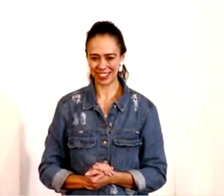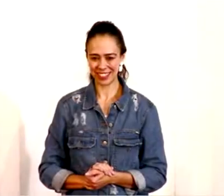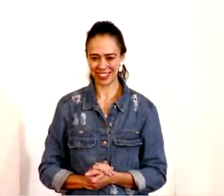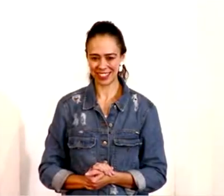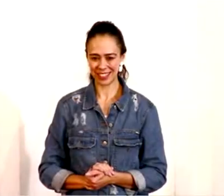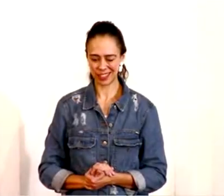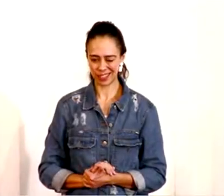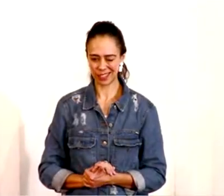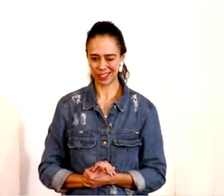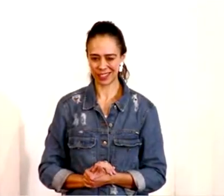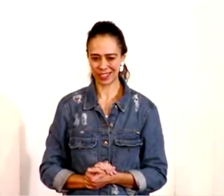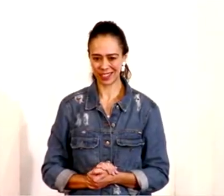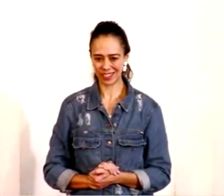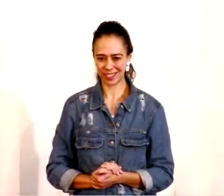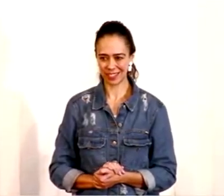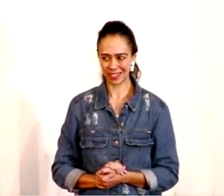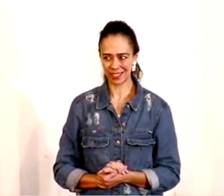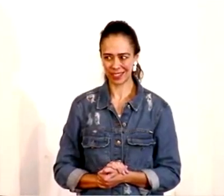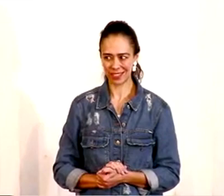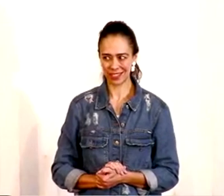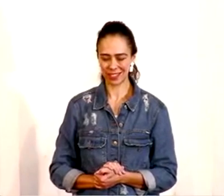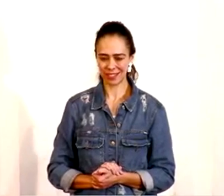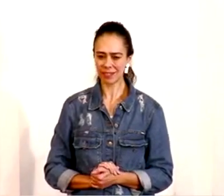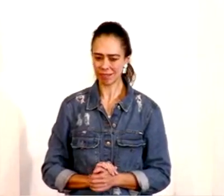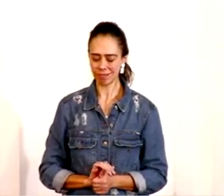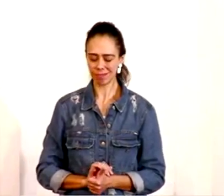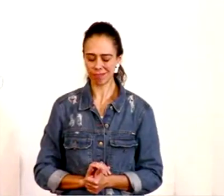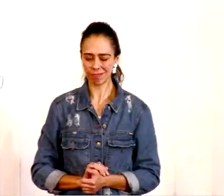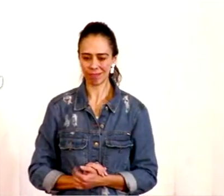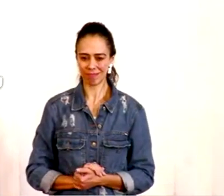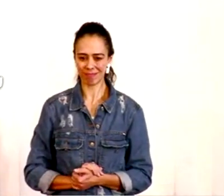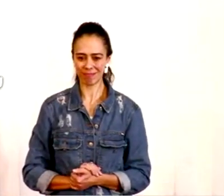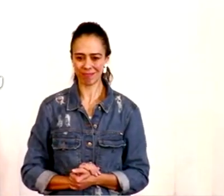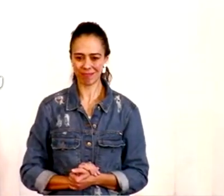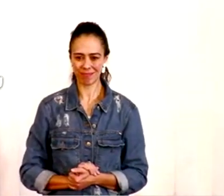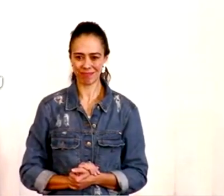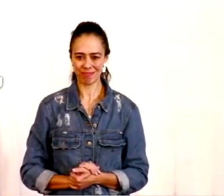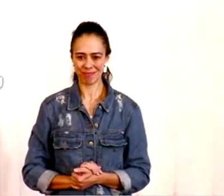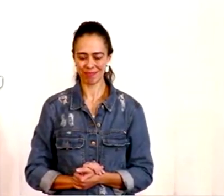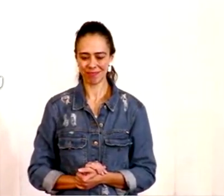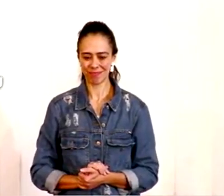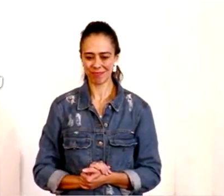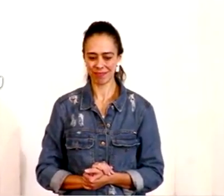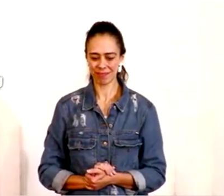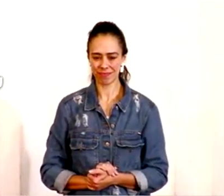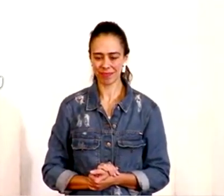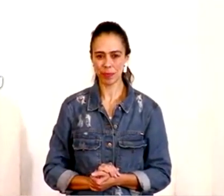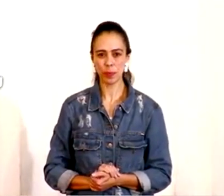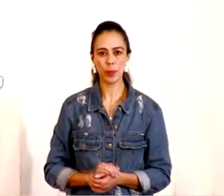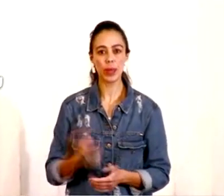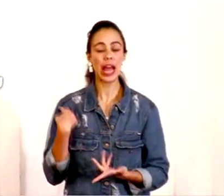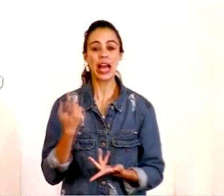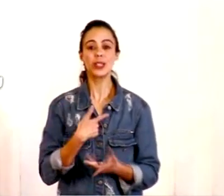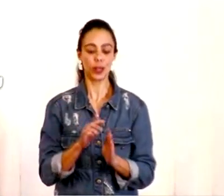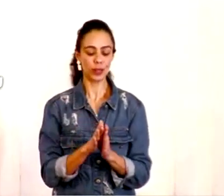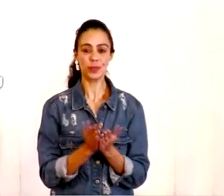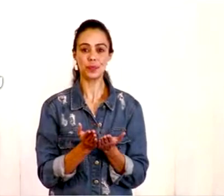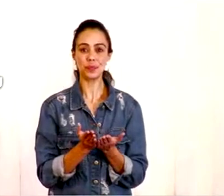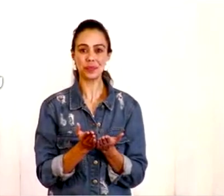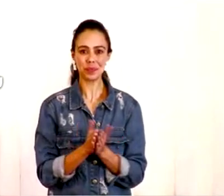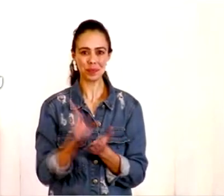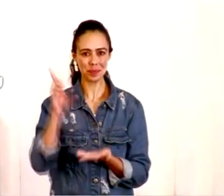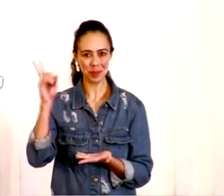Abra sua Bíblia no livro de Gênesis, capítulo 4. Nós estamos seguindo nos cultos da noite